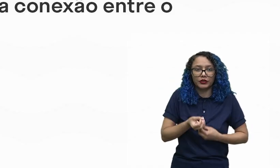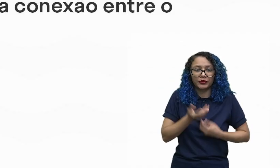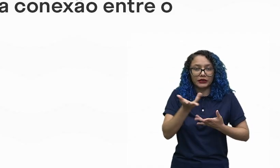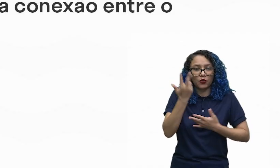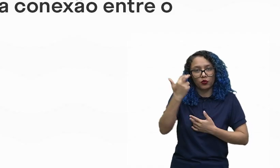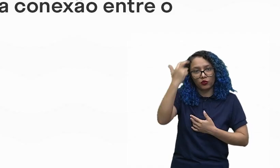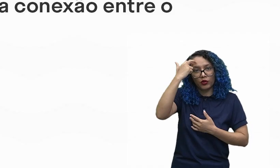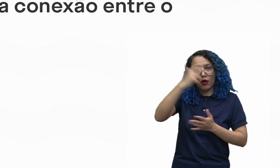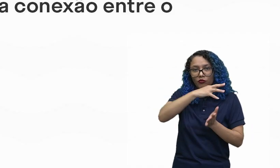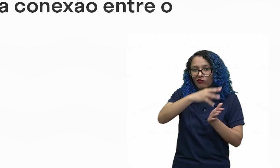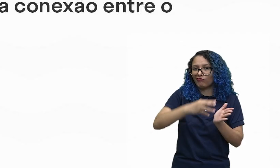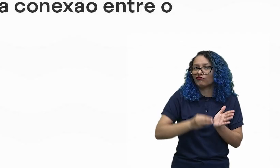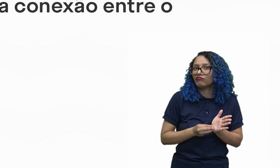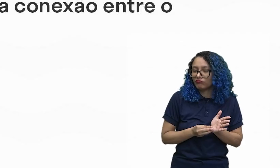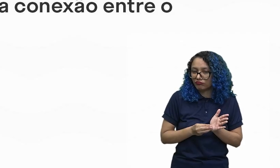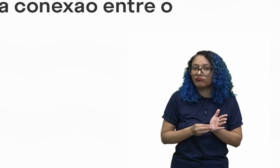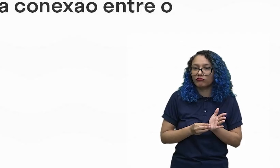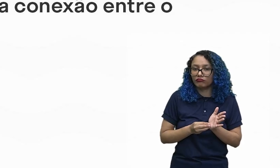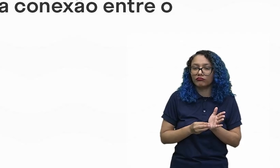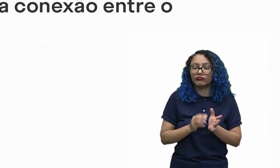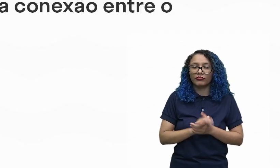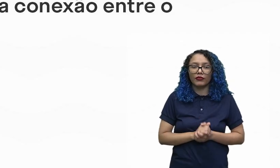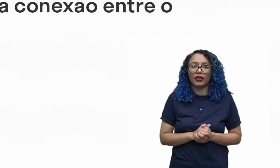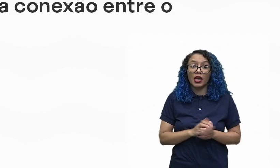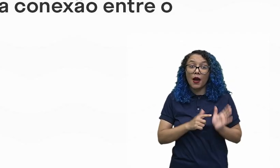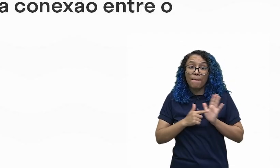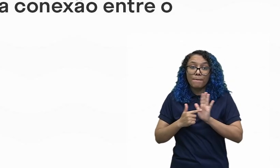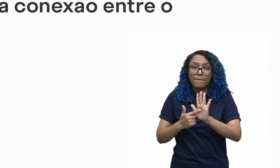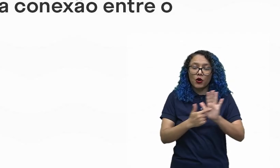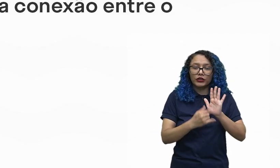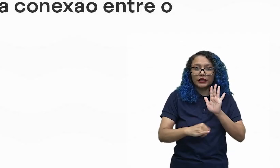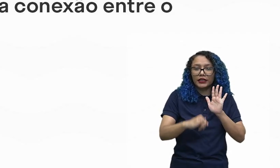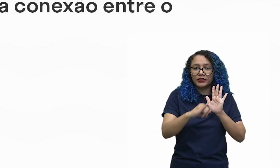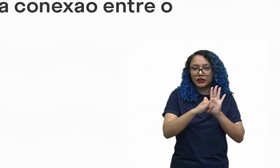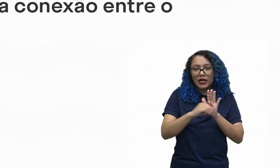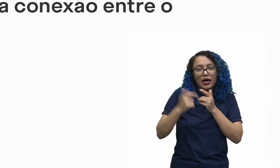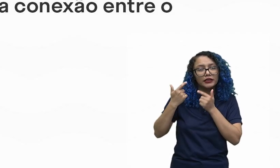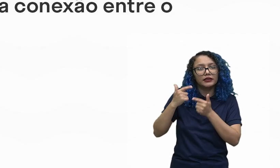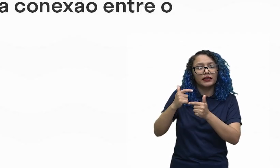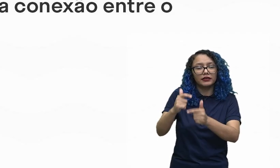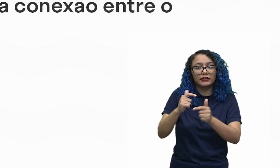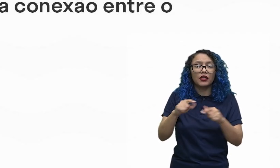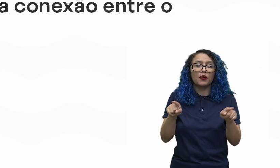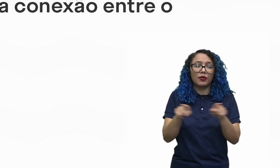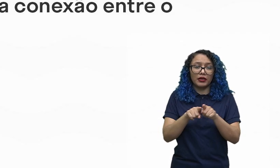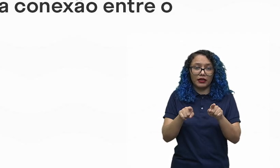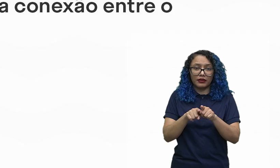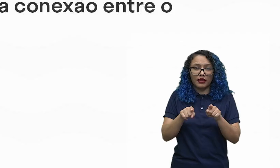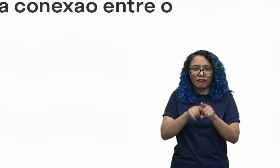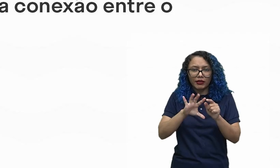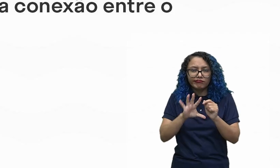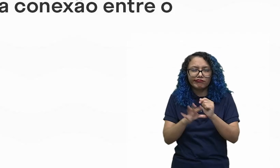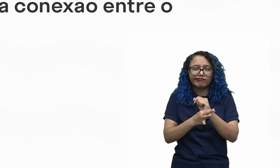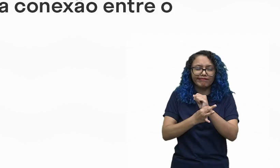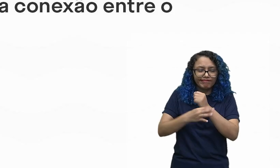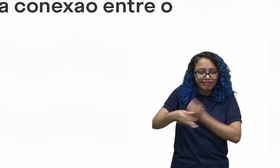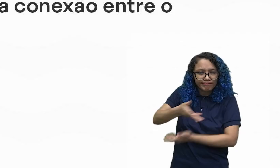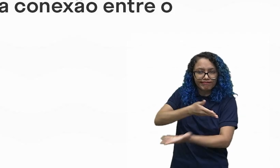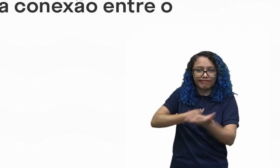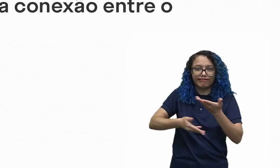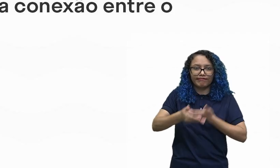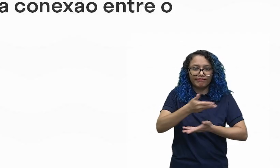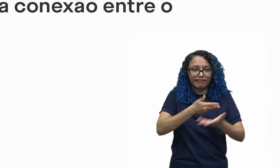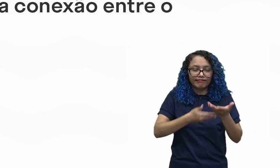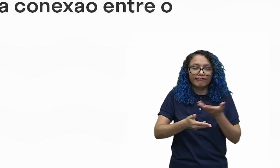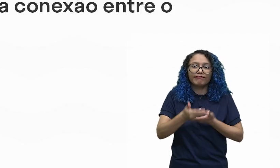crucial na expressão cultural da Amazônia. Então, elas não apenas refletem a identidade e as tradições, mas também